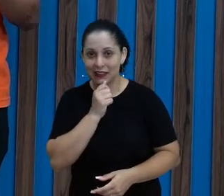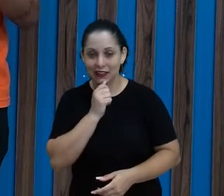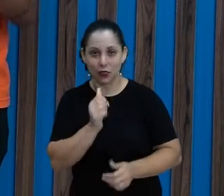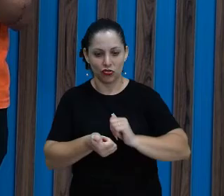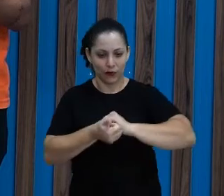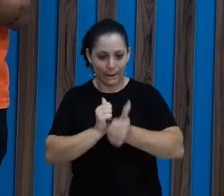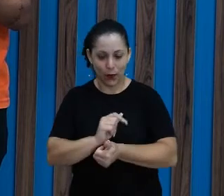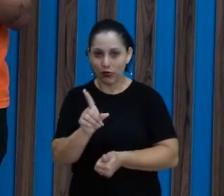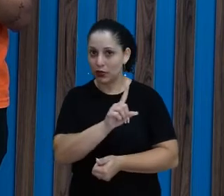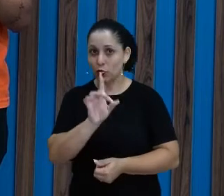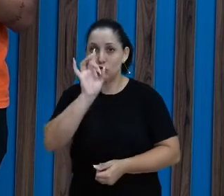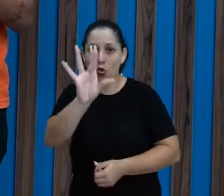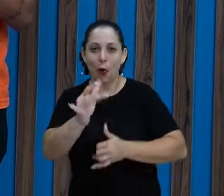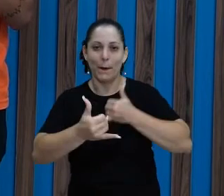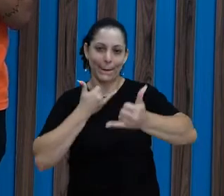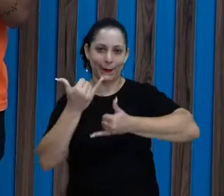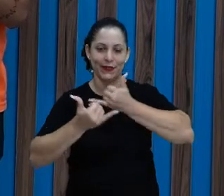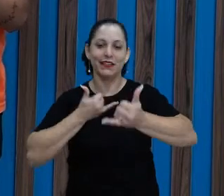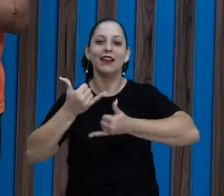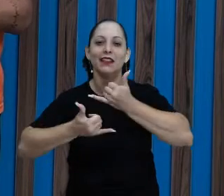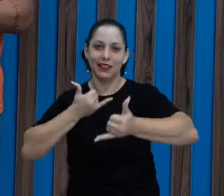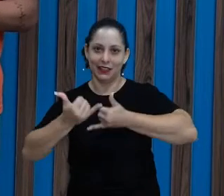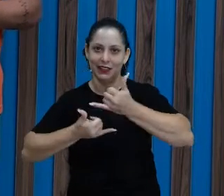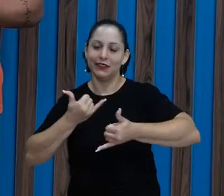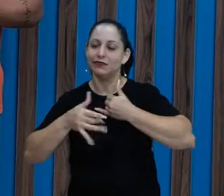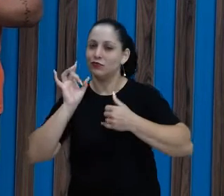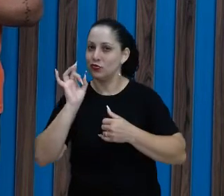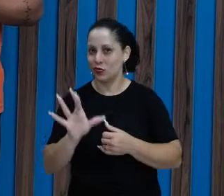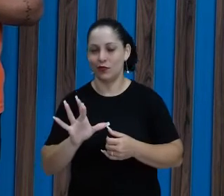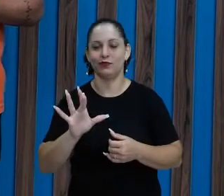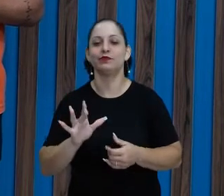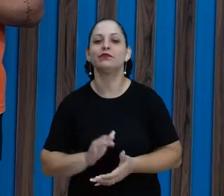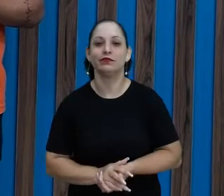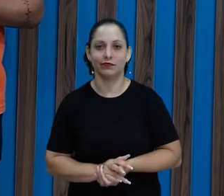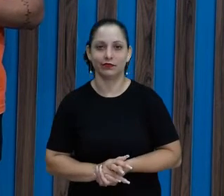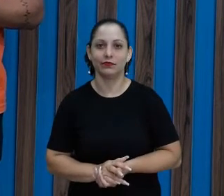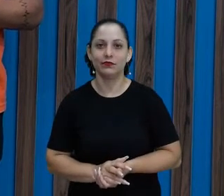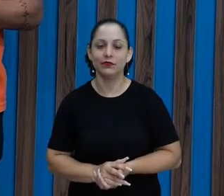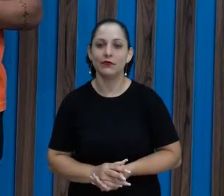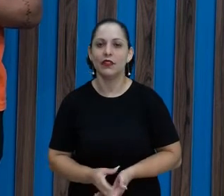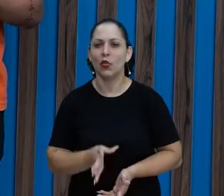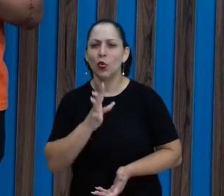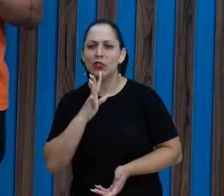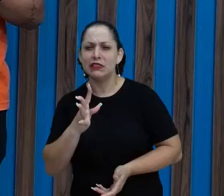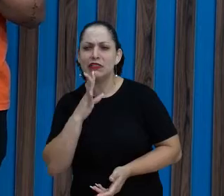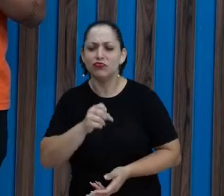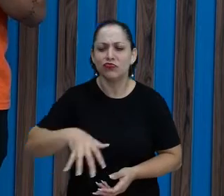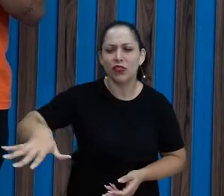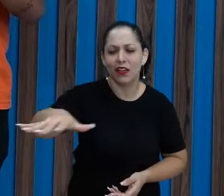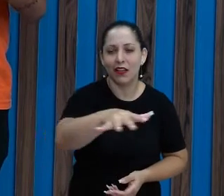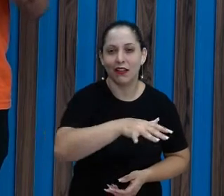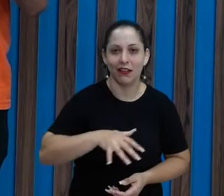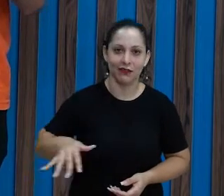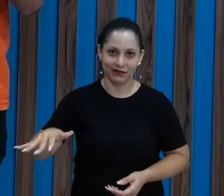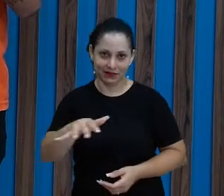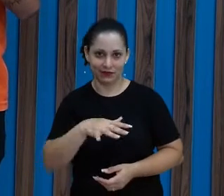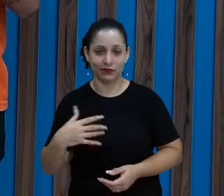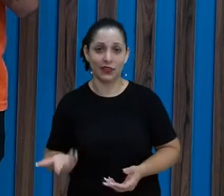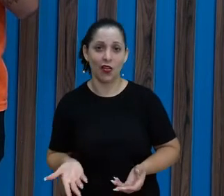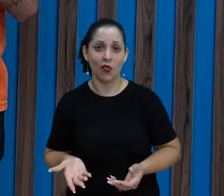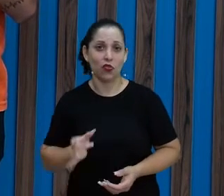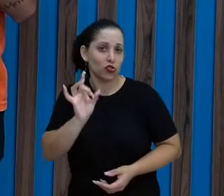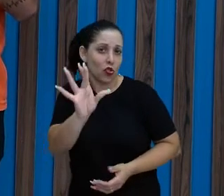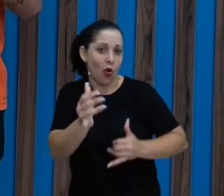é um jogo, considerado também um jogo pré-desportivo ou um jogo popular. Então, ainda